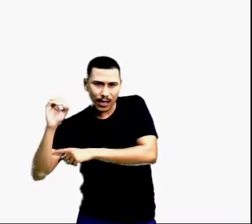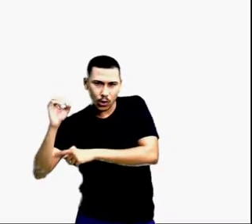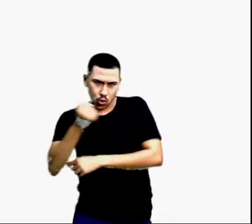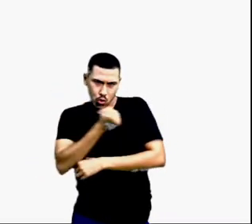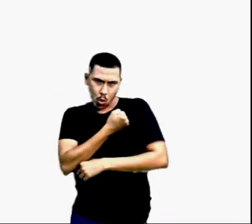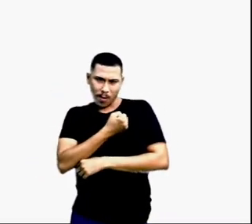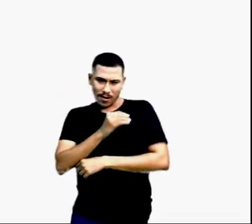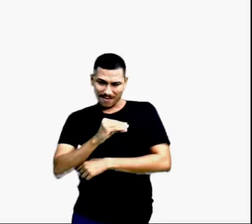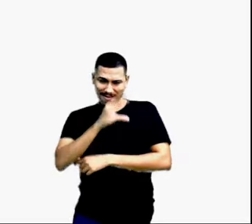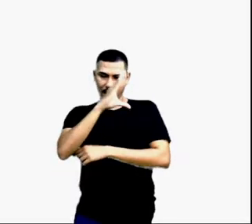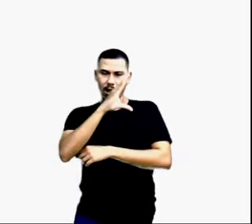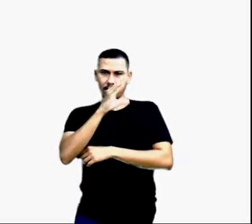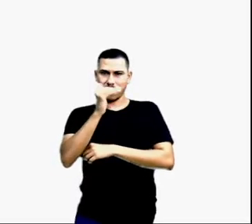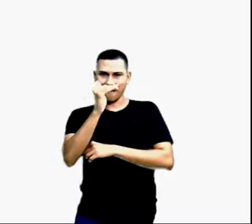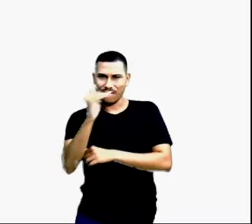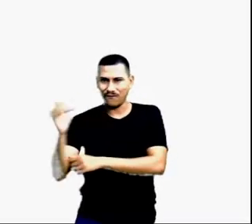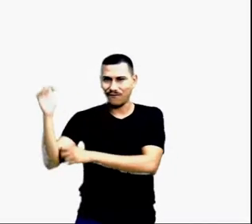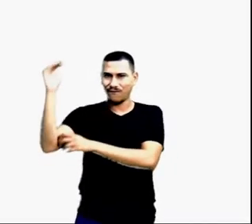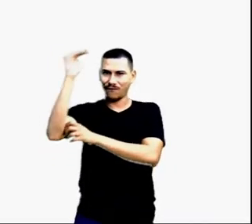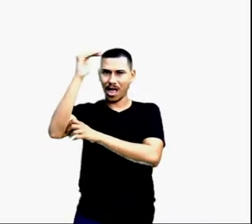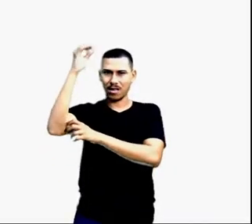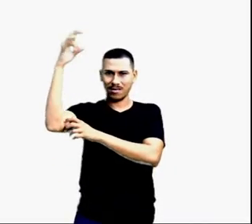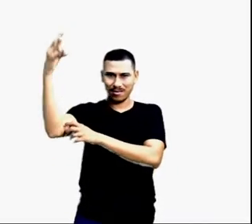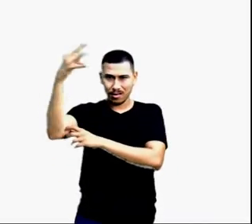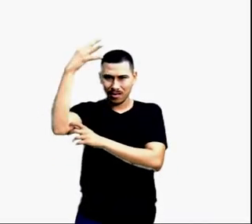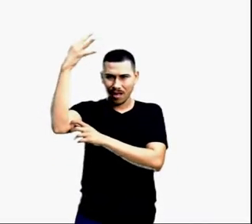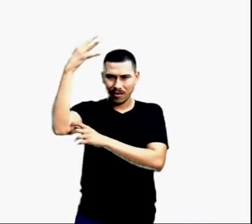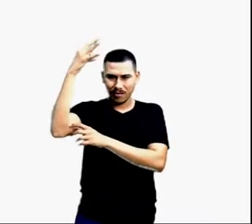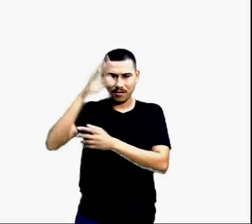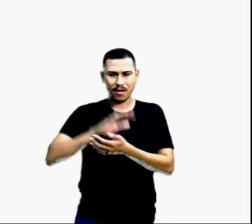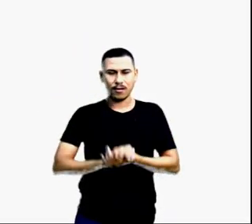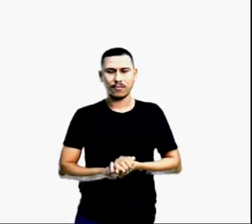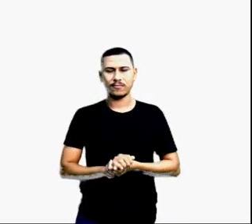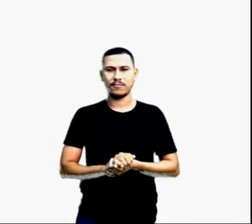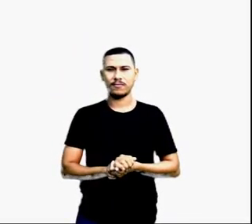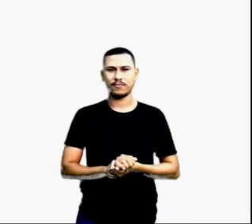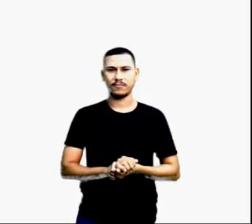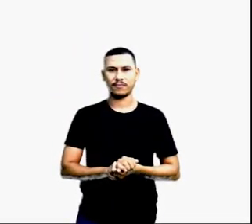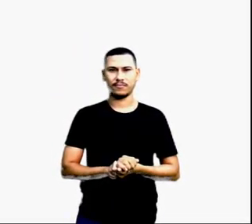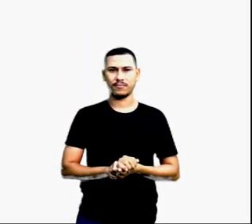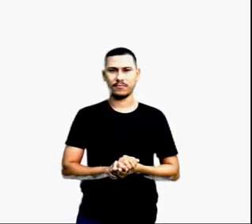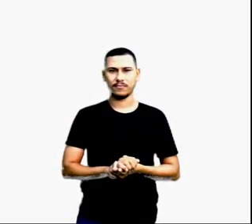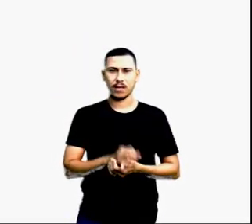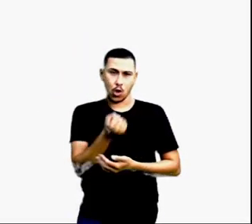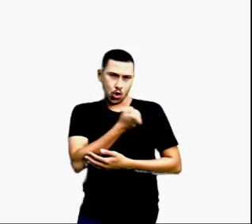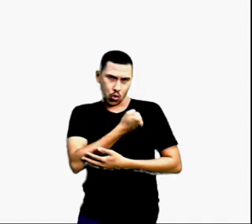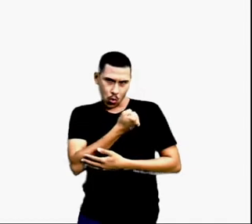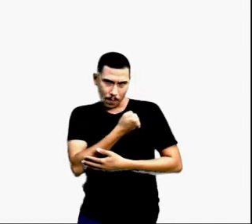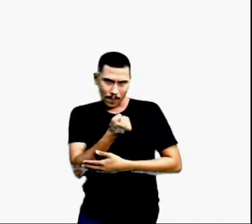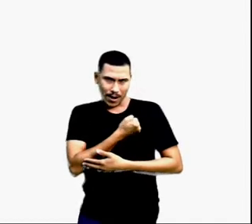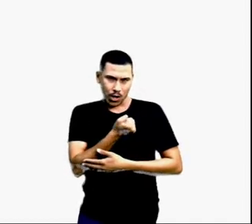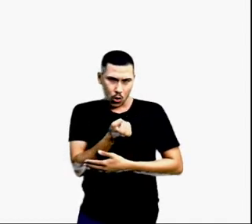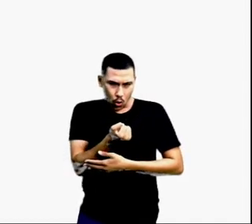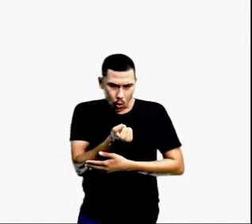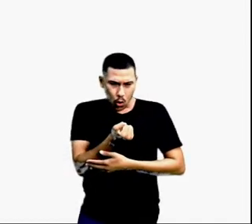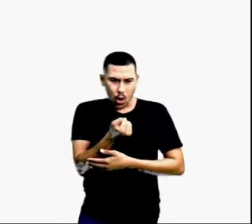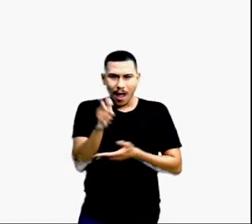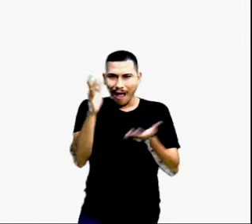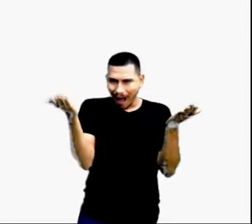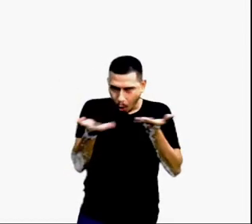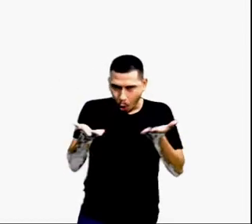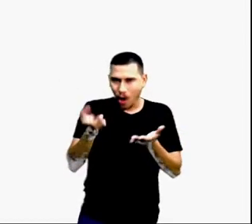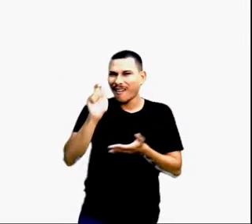número grande então será elevado à terceira potência qual curro esse número está escrito em notação